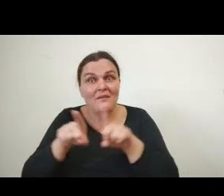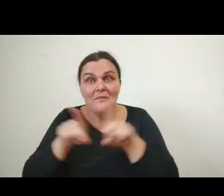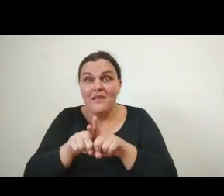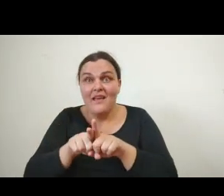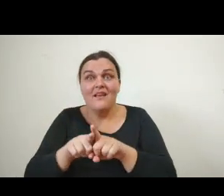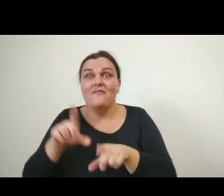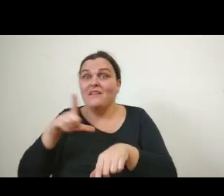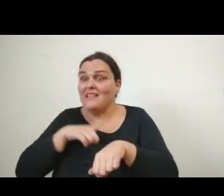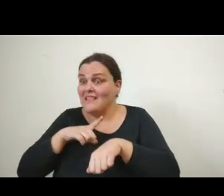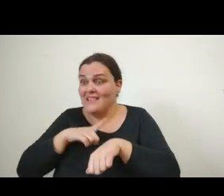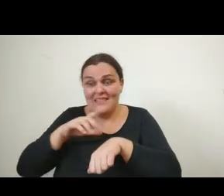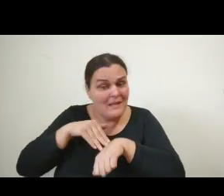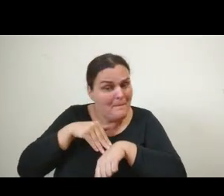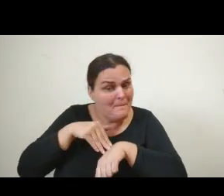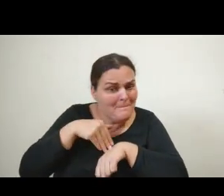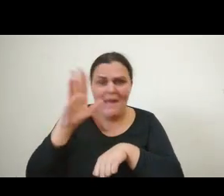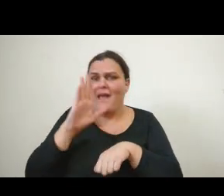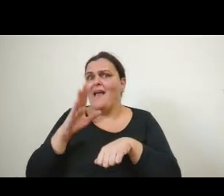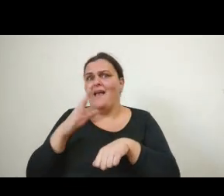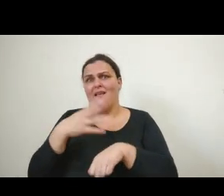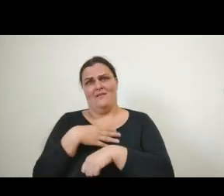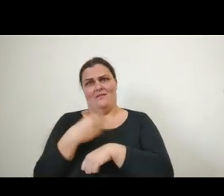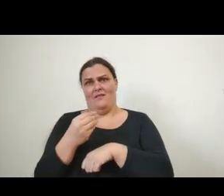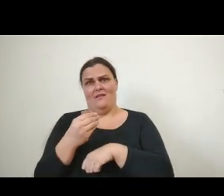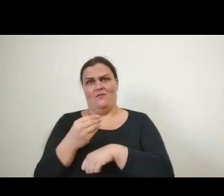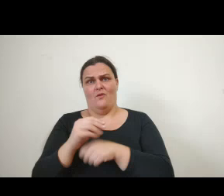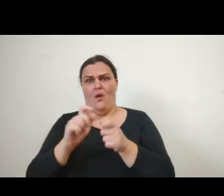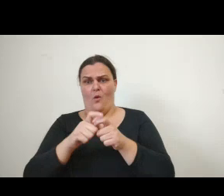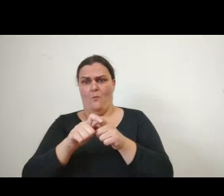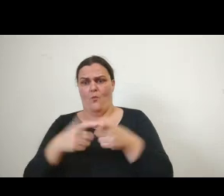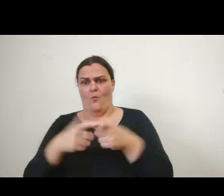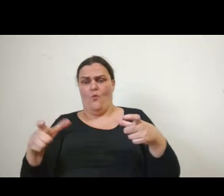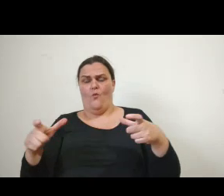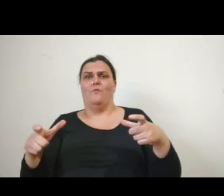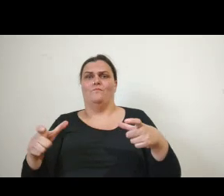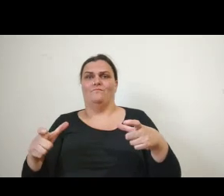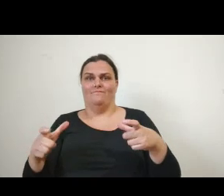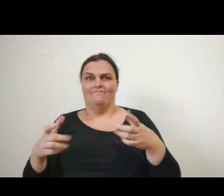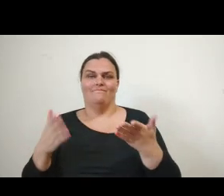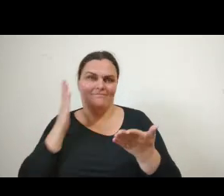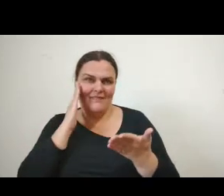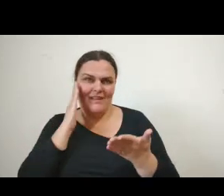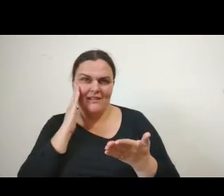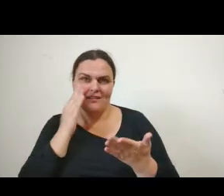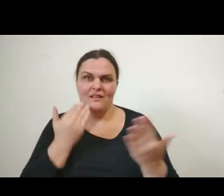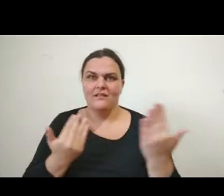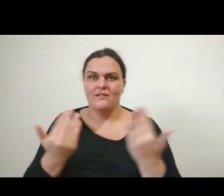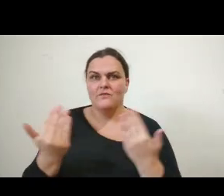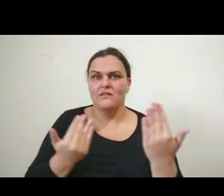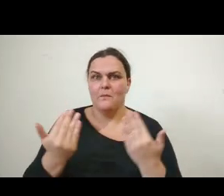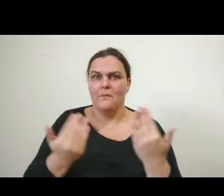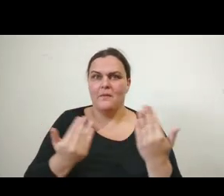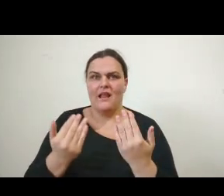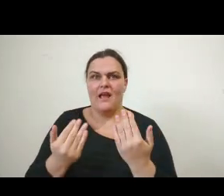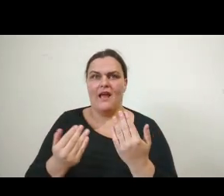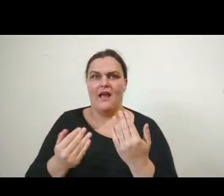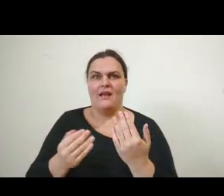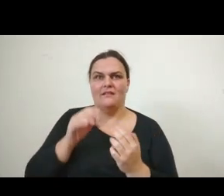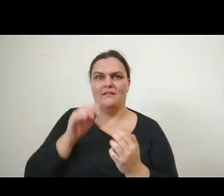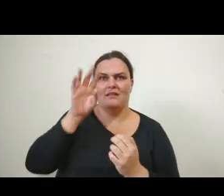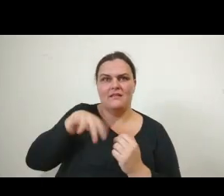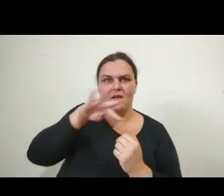Isso acelera o crescimento populacional. O que dá para ser visto, né, bem claramente, né, com a